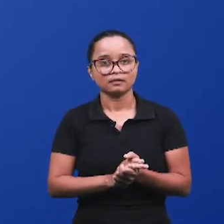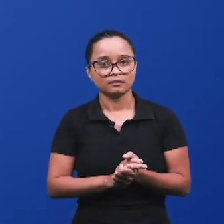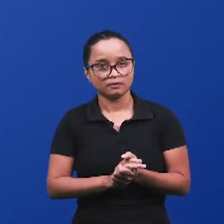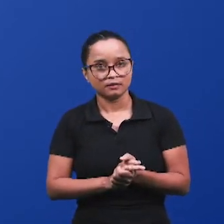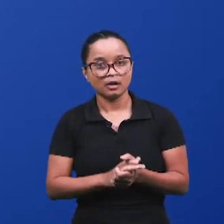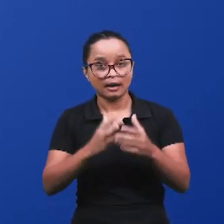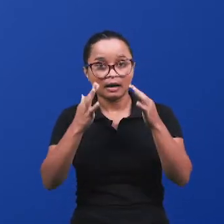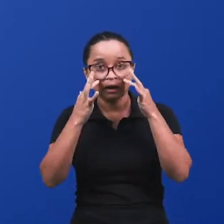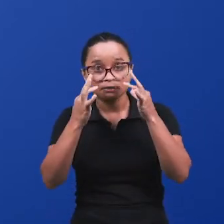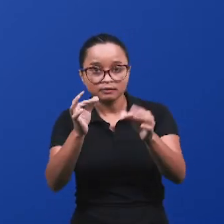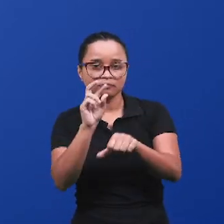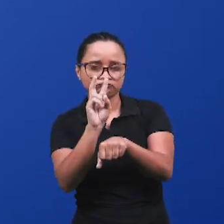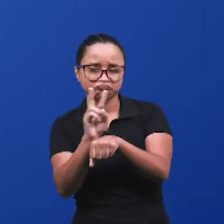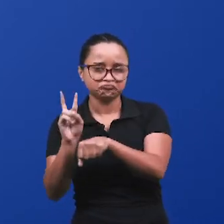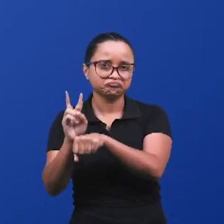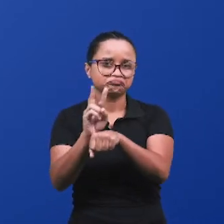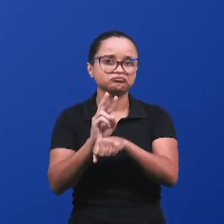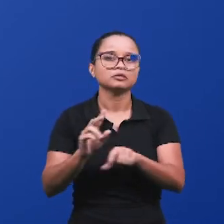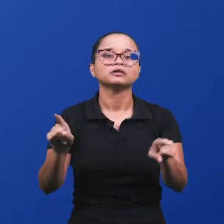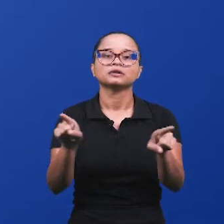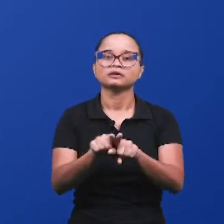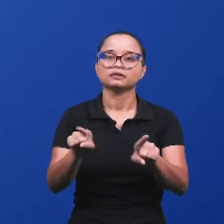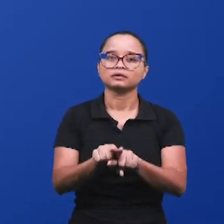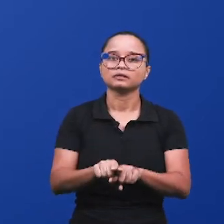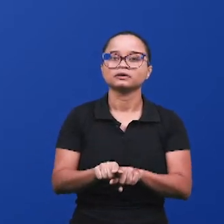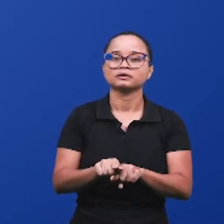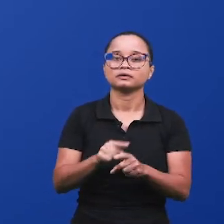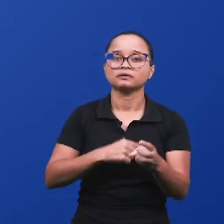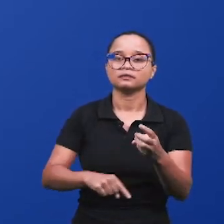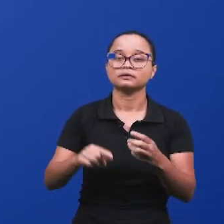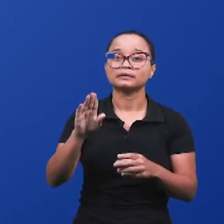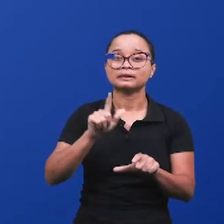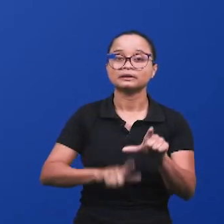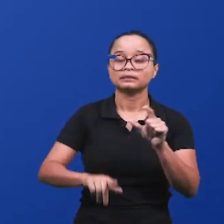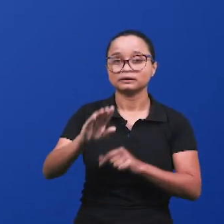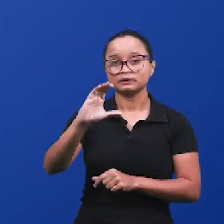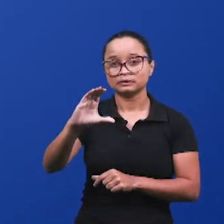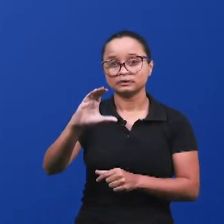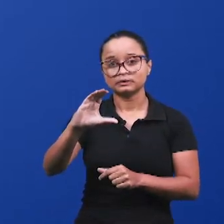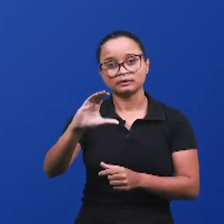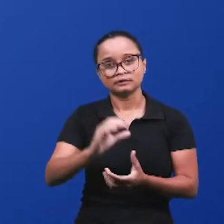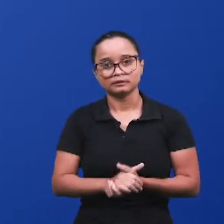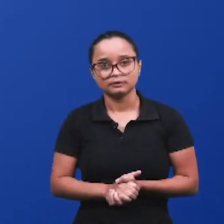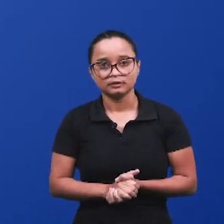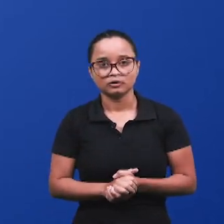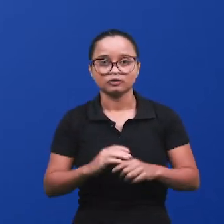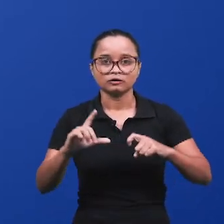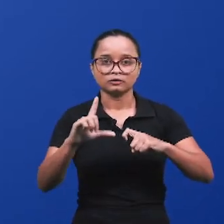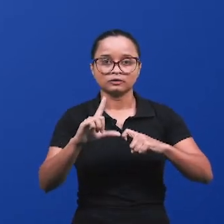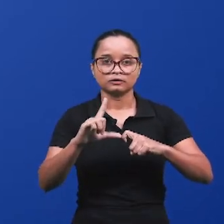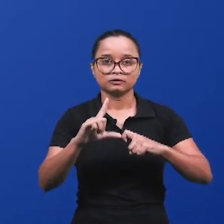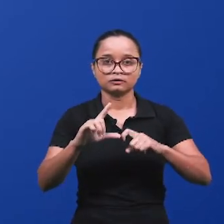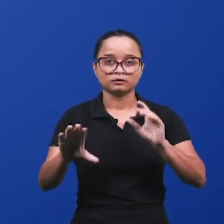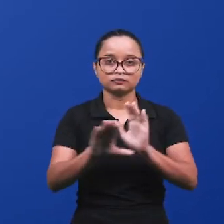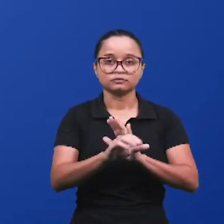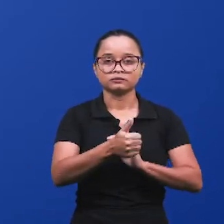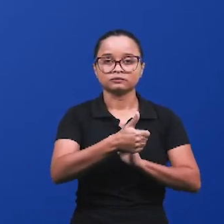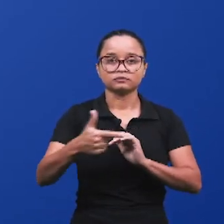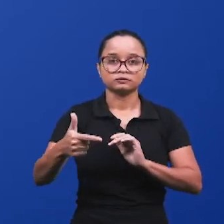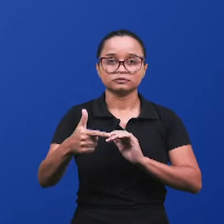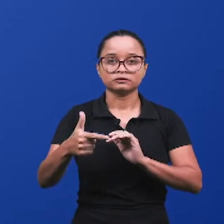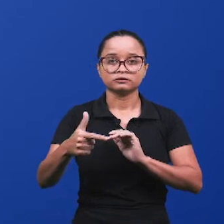palavra de advertência, vigiar. Letra C, aponte os números dos versículos.